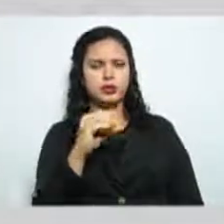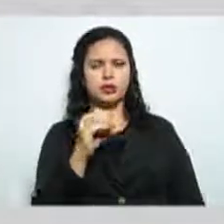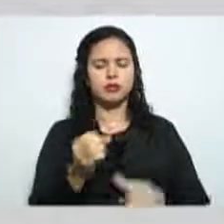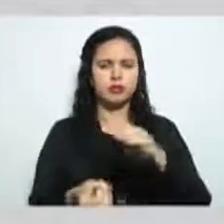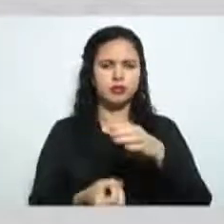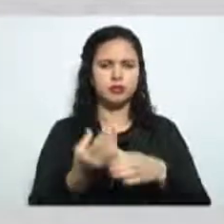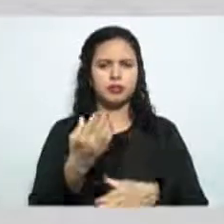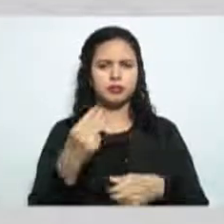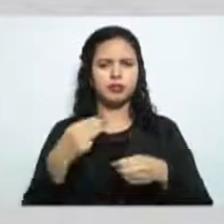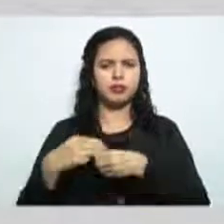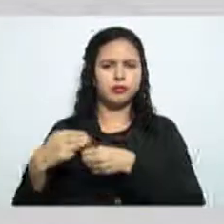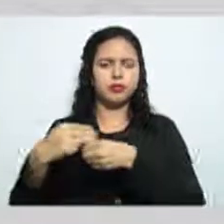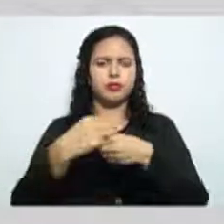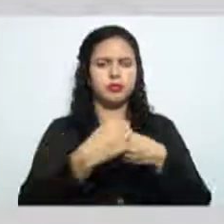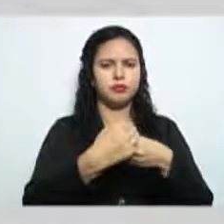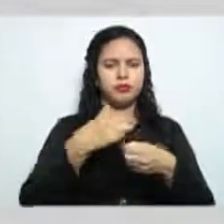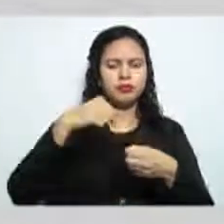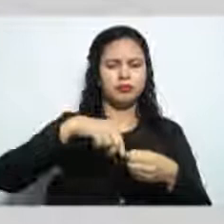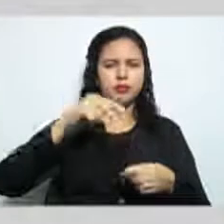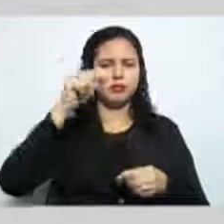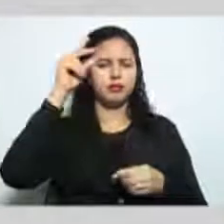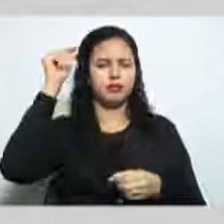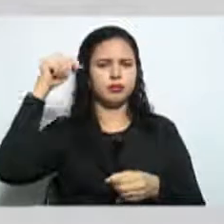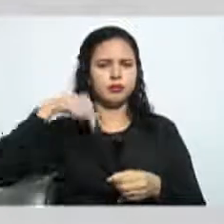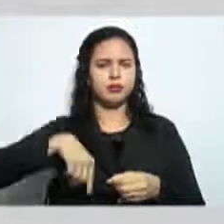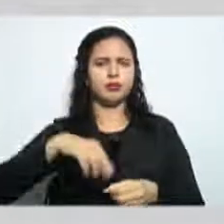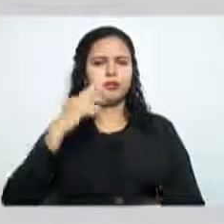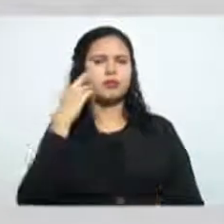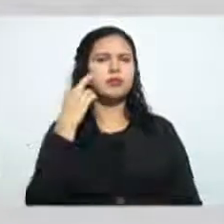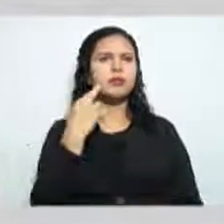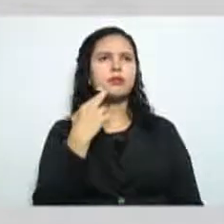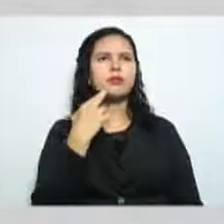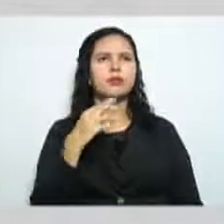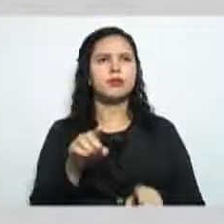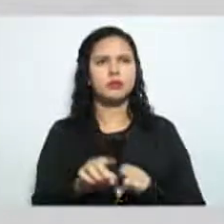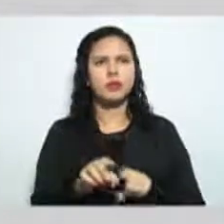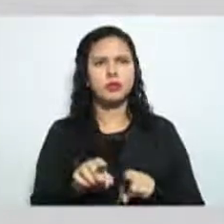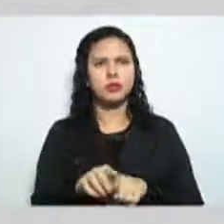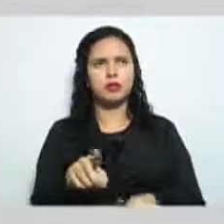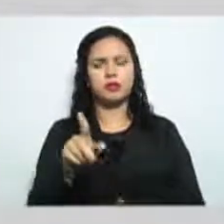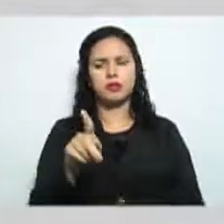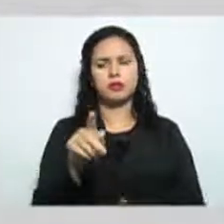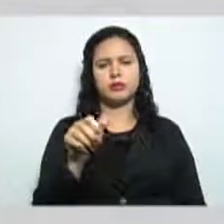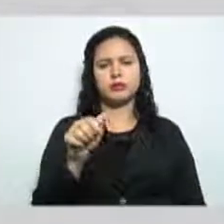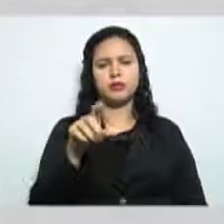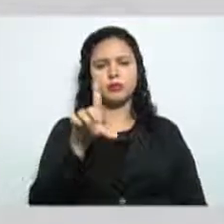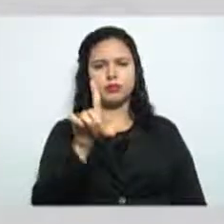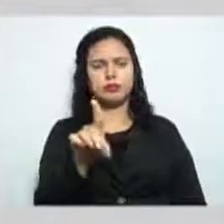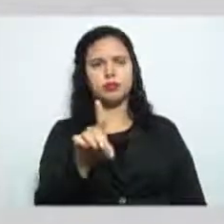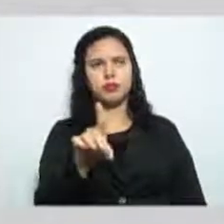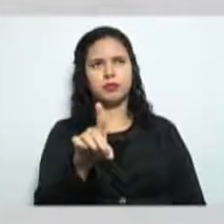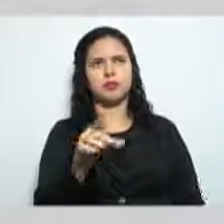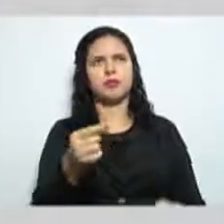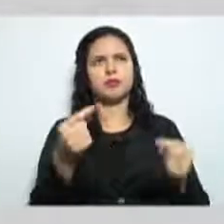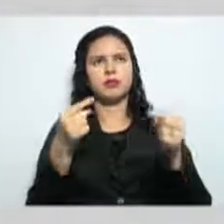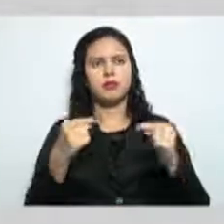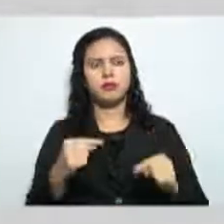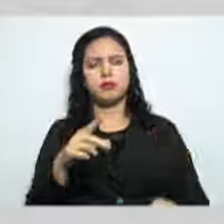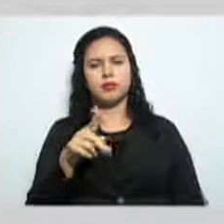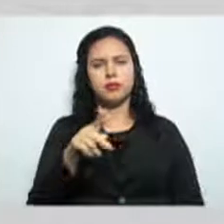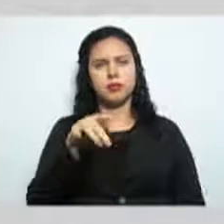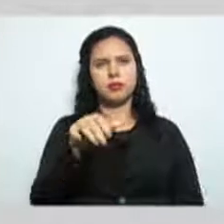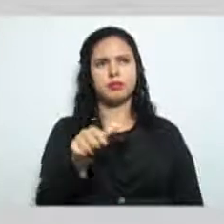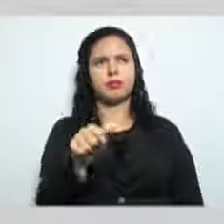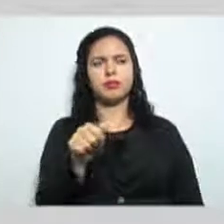mais tradicionais, mais antigos no estado de Rondônia. Além dos projetos de assentamentos dirigidos, o PAD. E os projetos de